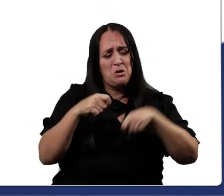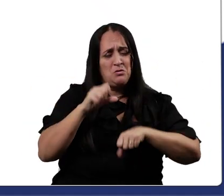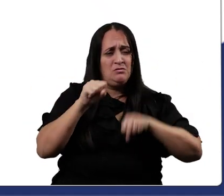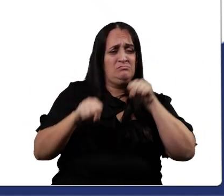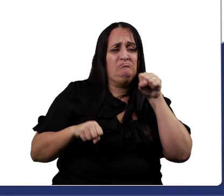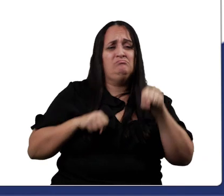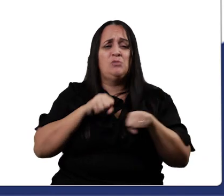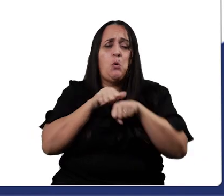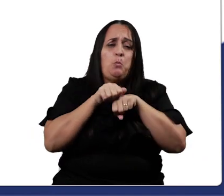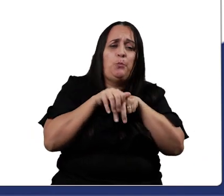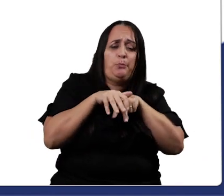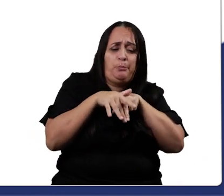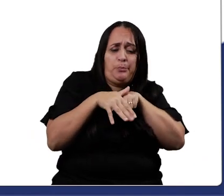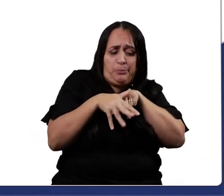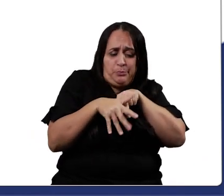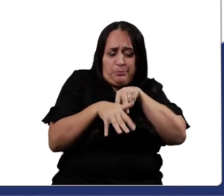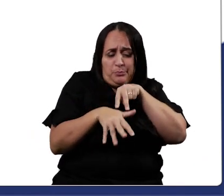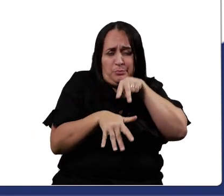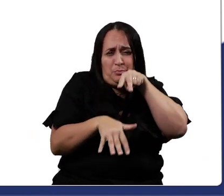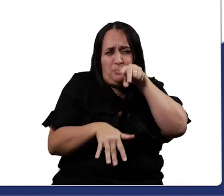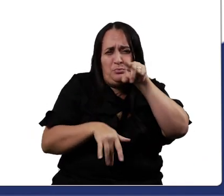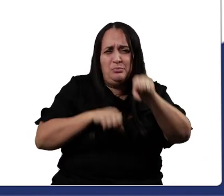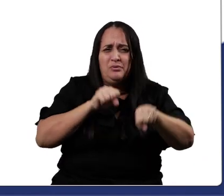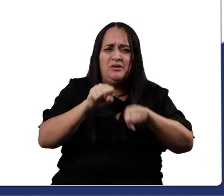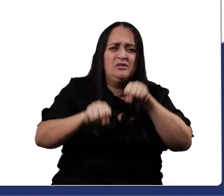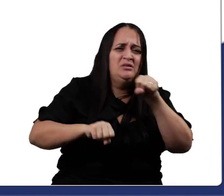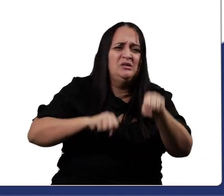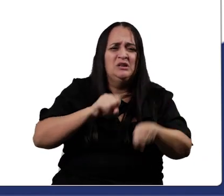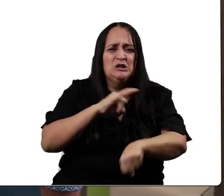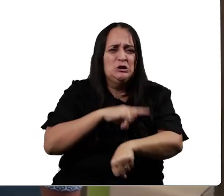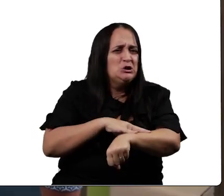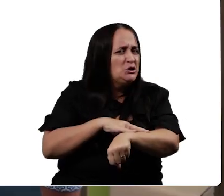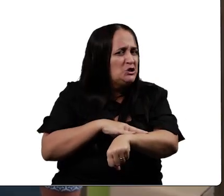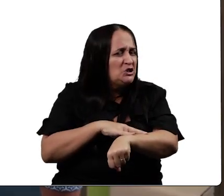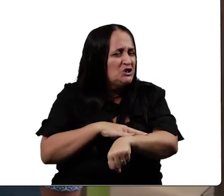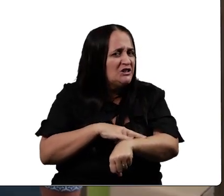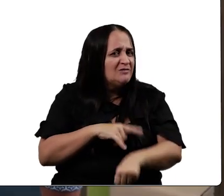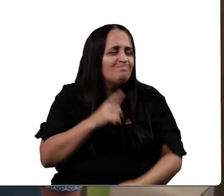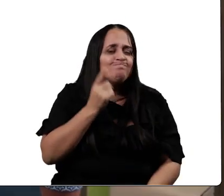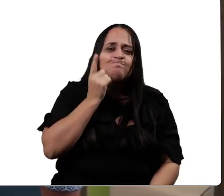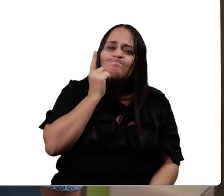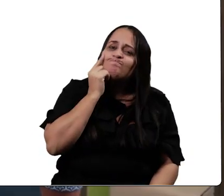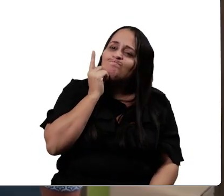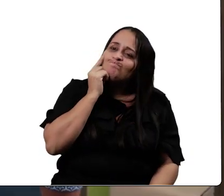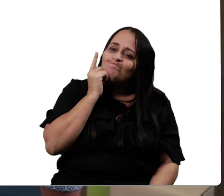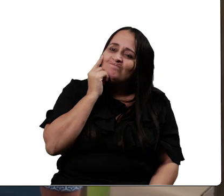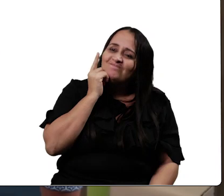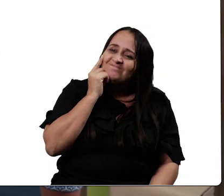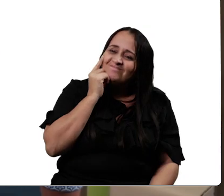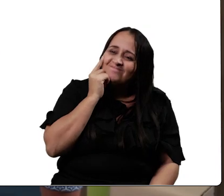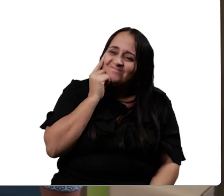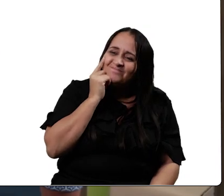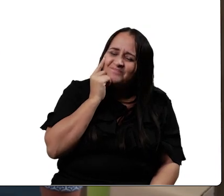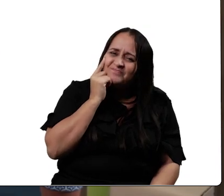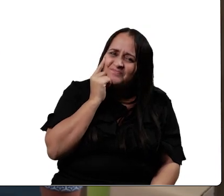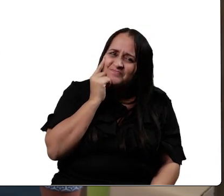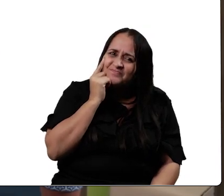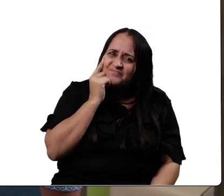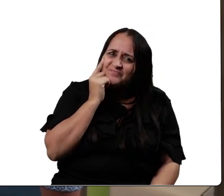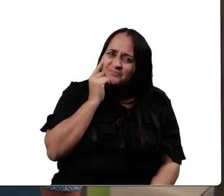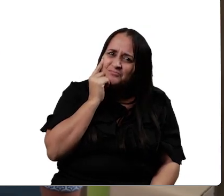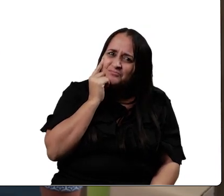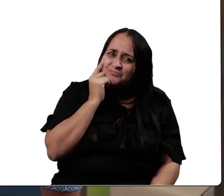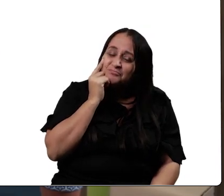xixi enquanto pedalam mesmo. Pois é, gente, por mais que a